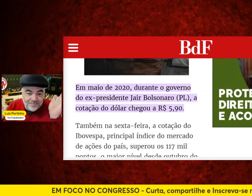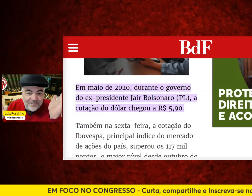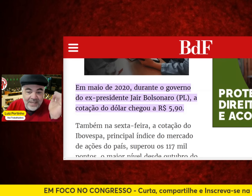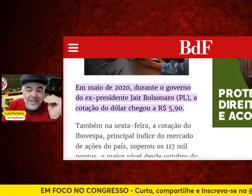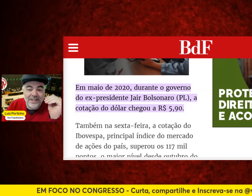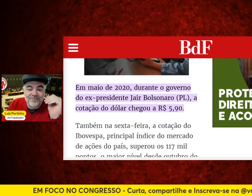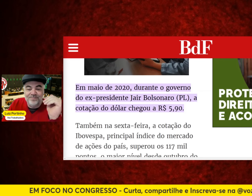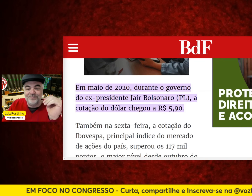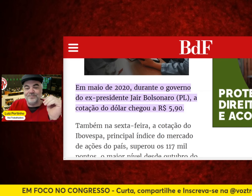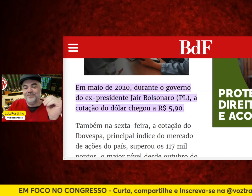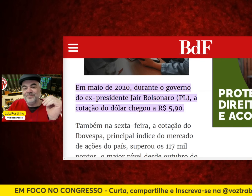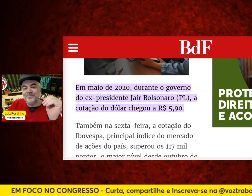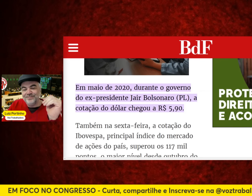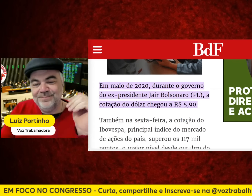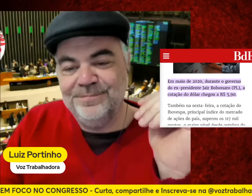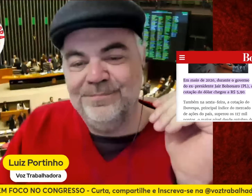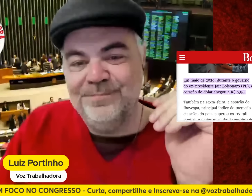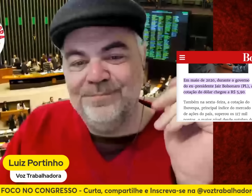E aí?